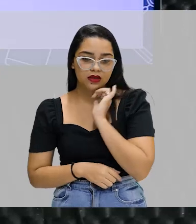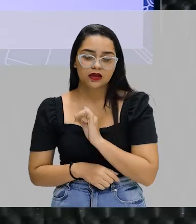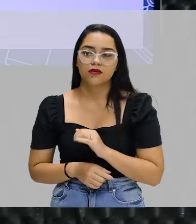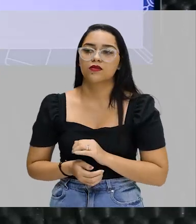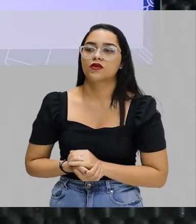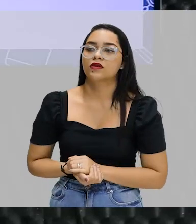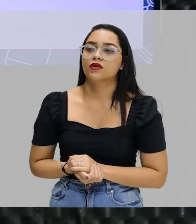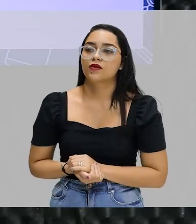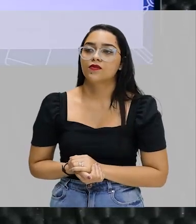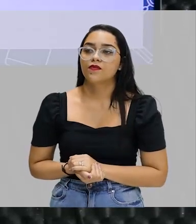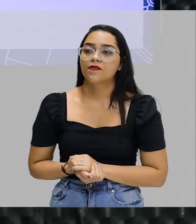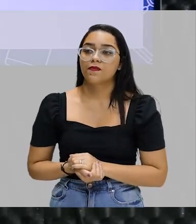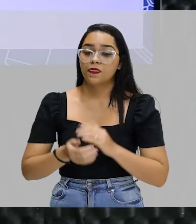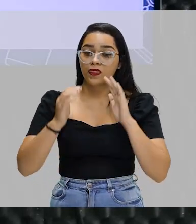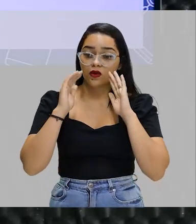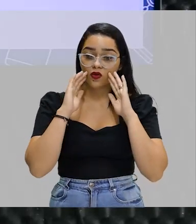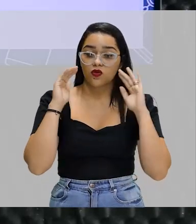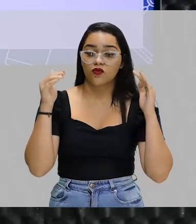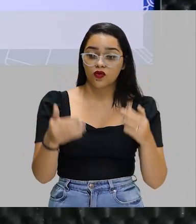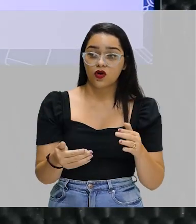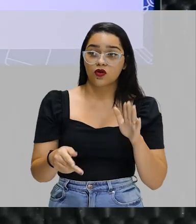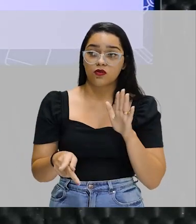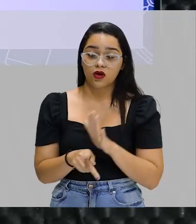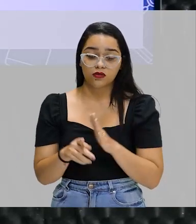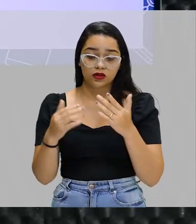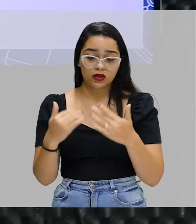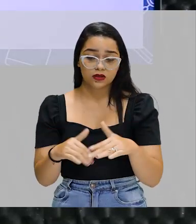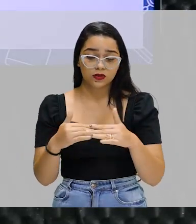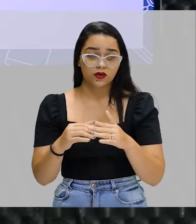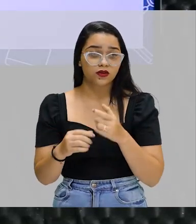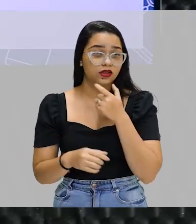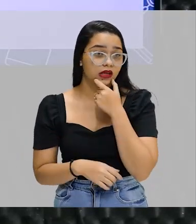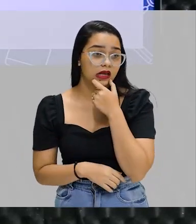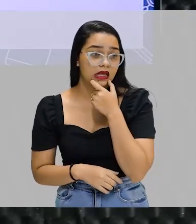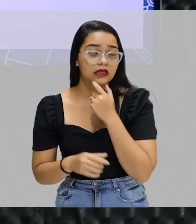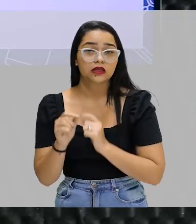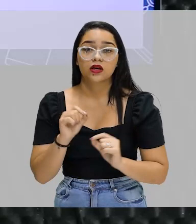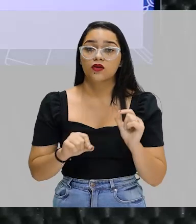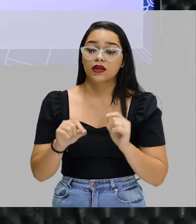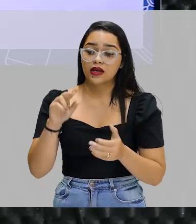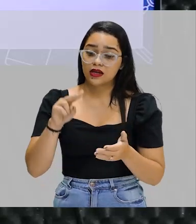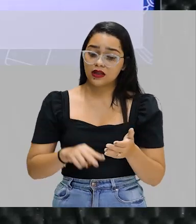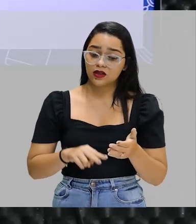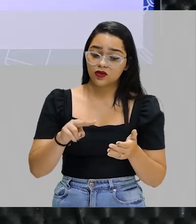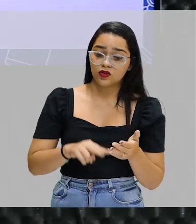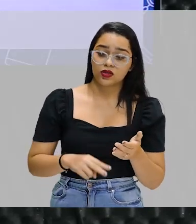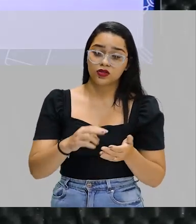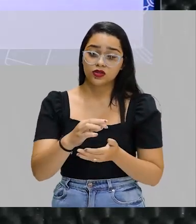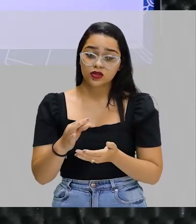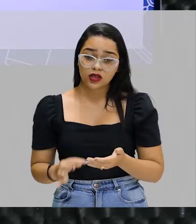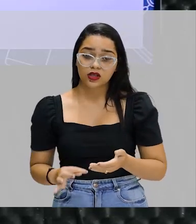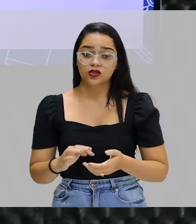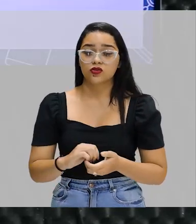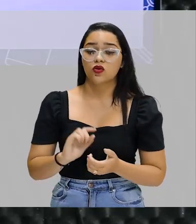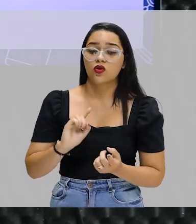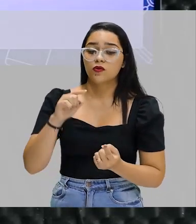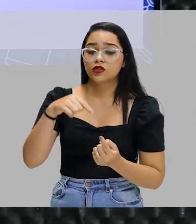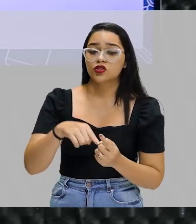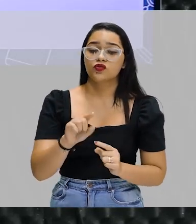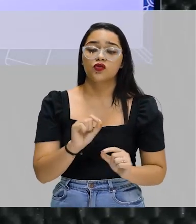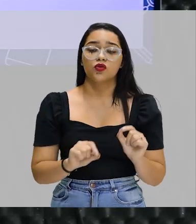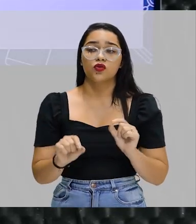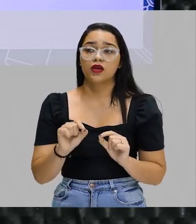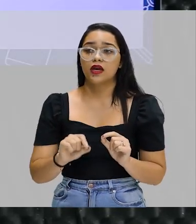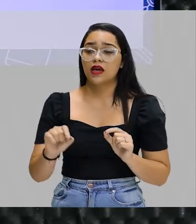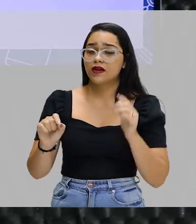Text Reading. O foco das provas de inglês é a leitura de texto. O objetivo é